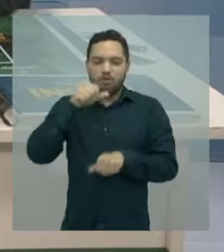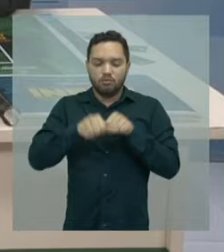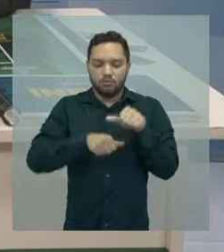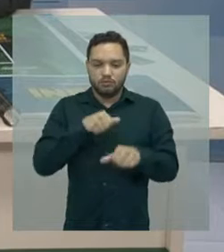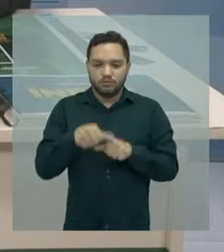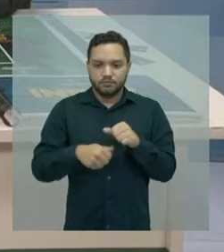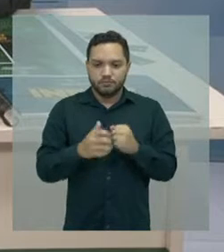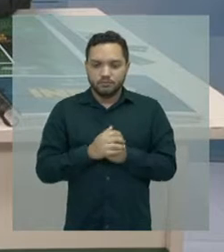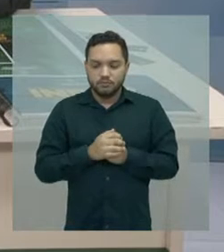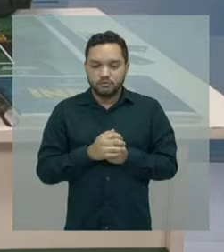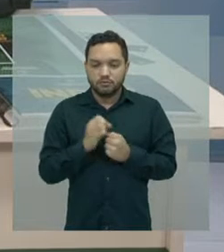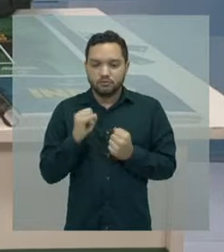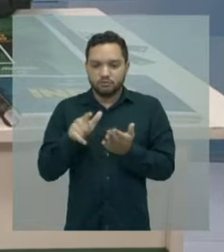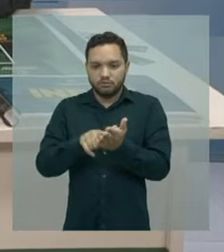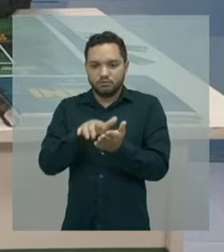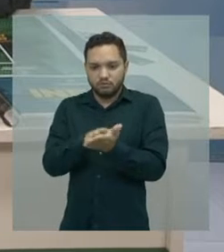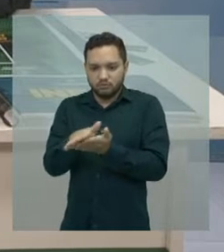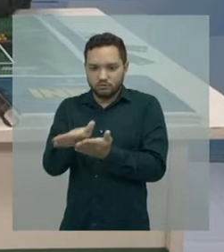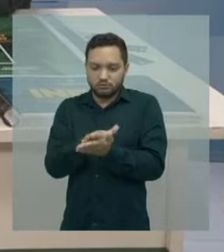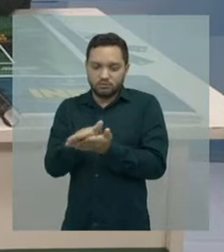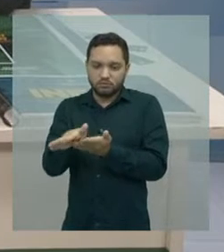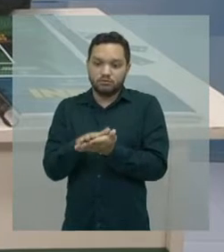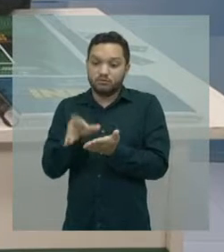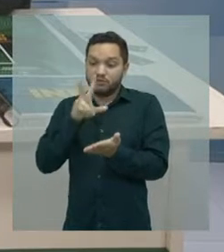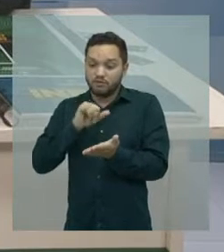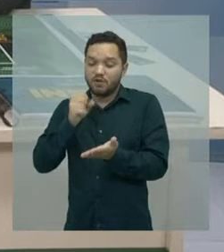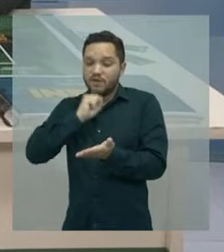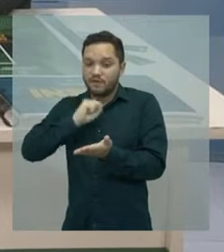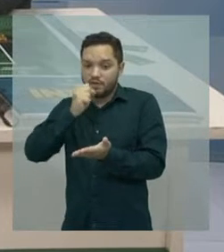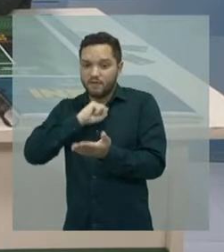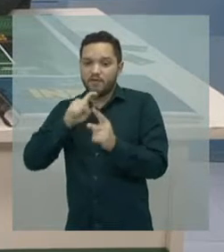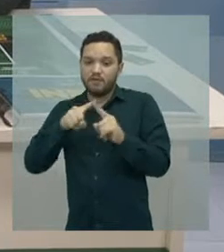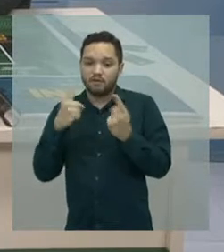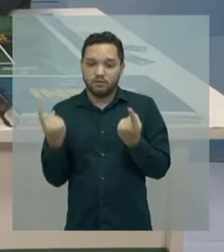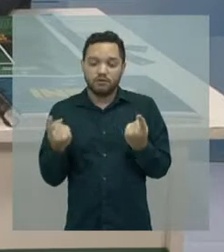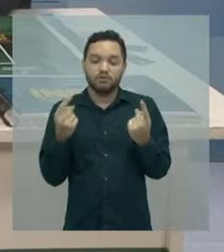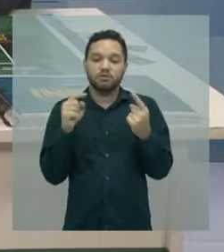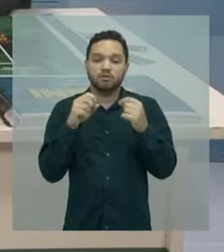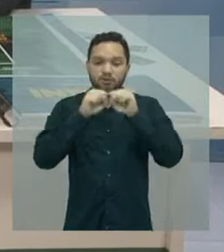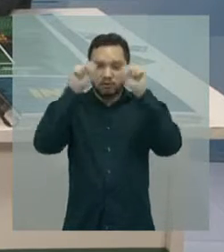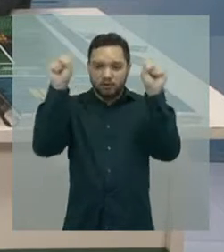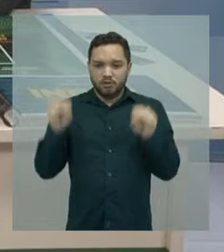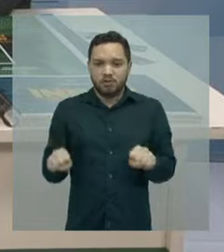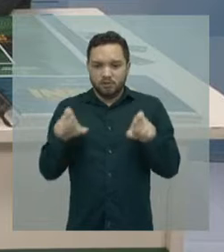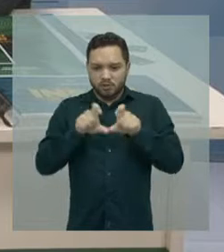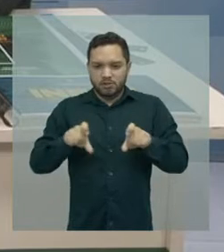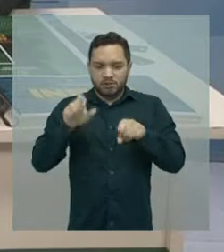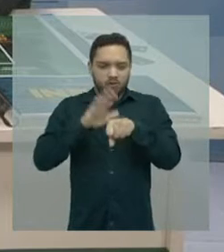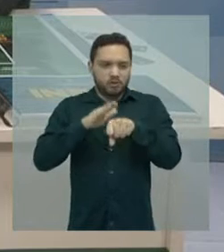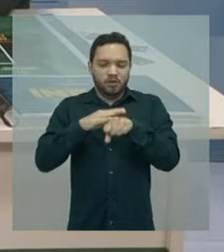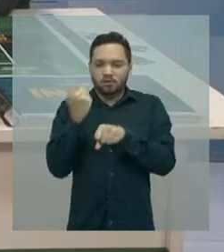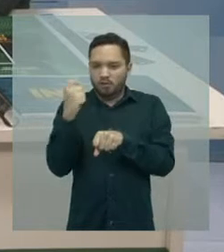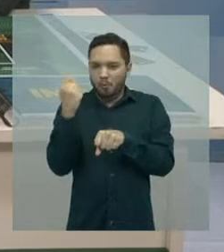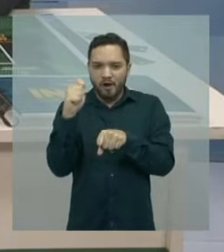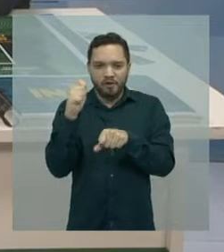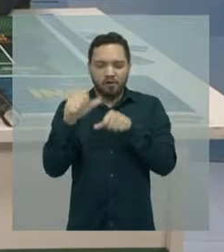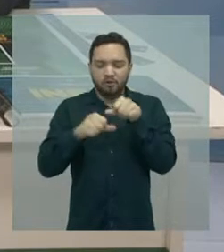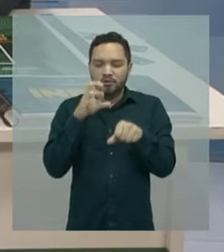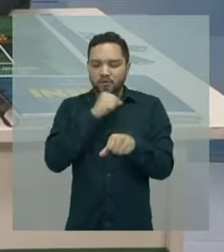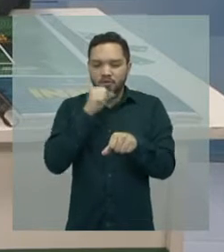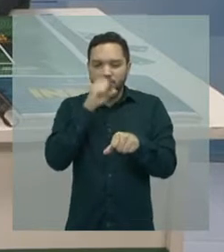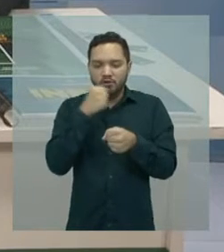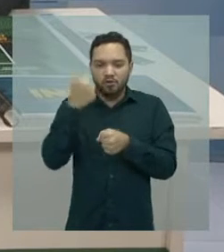A publicação impressa vai ficar desatualizada, mas a nossa plataforma vai estar sempre substituindo